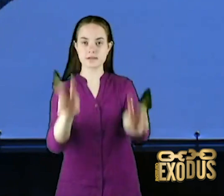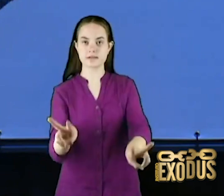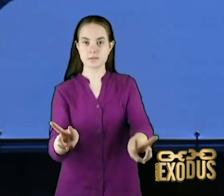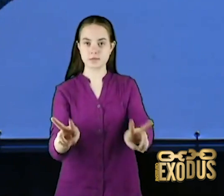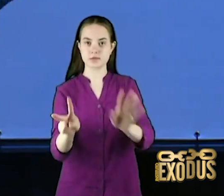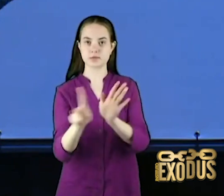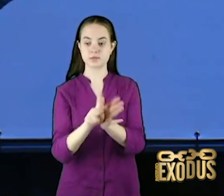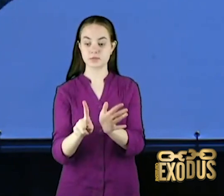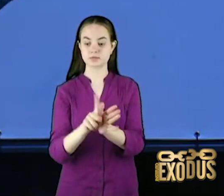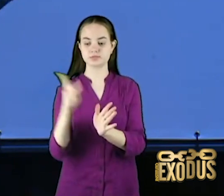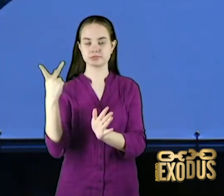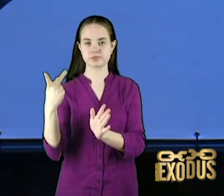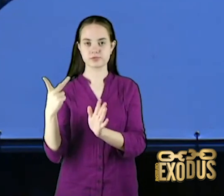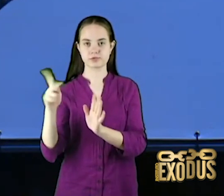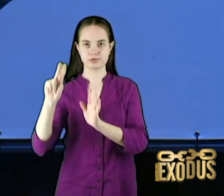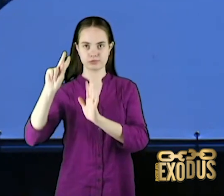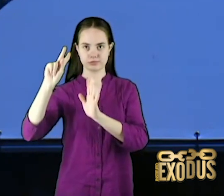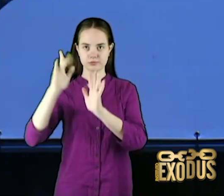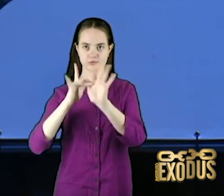Testemunhas.